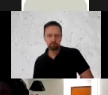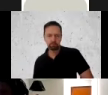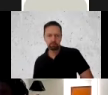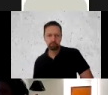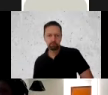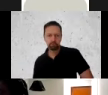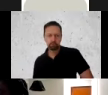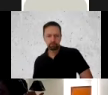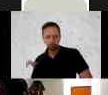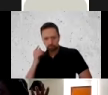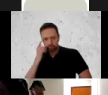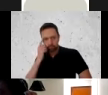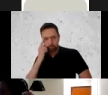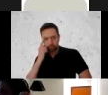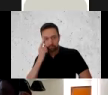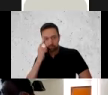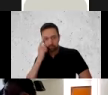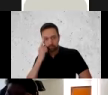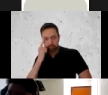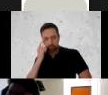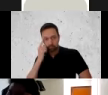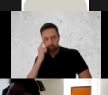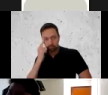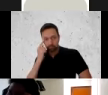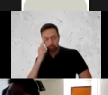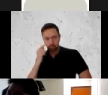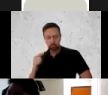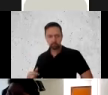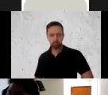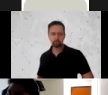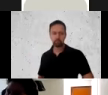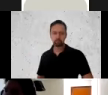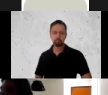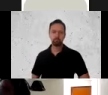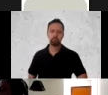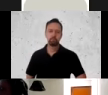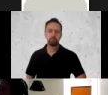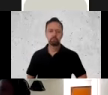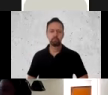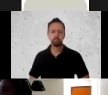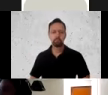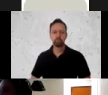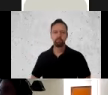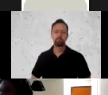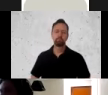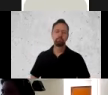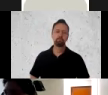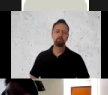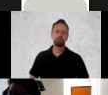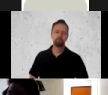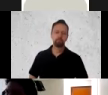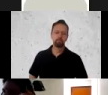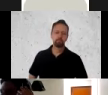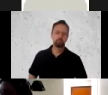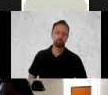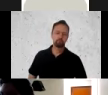menos congestionados, apresentaram o maior número de empréstimos com garantia e o maior crescimento nos